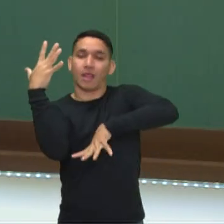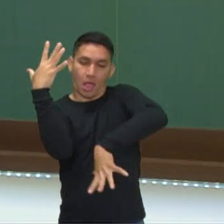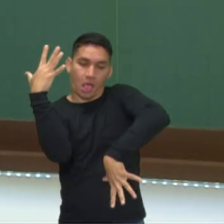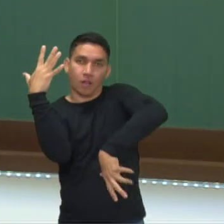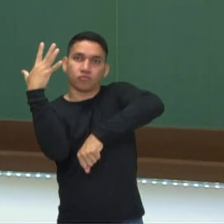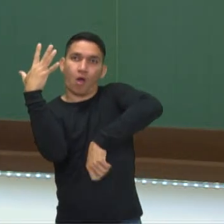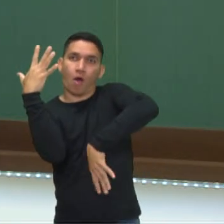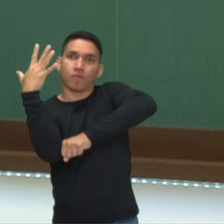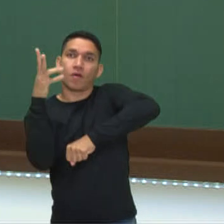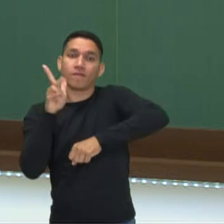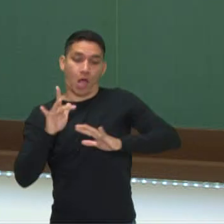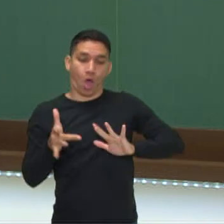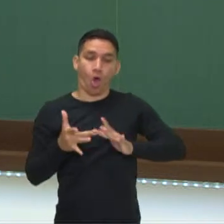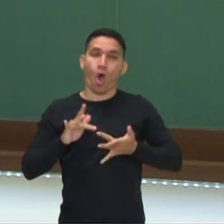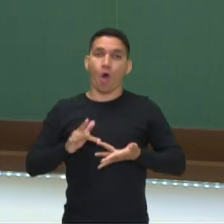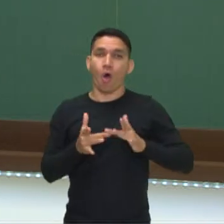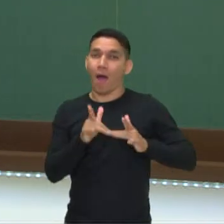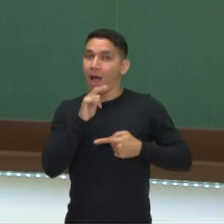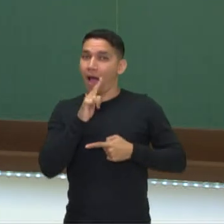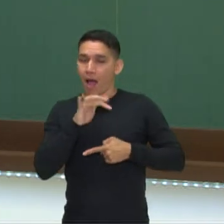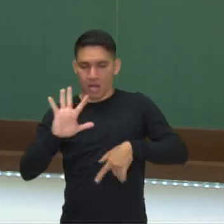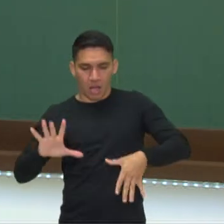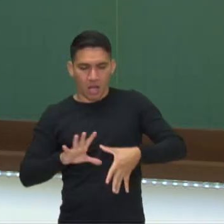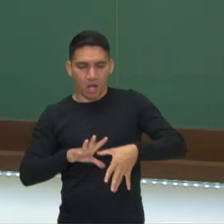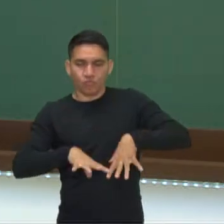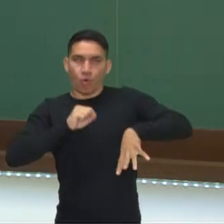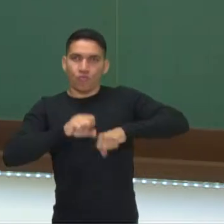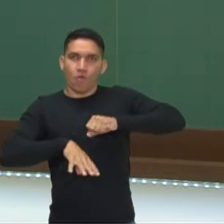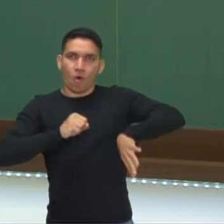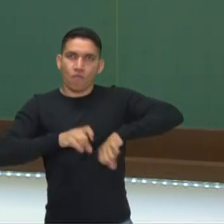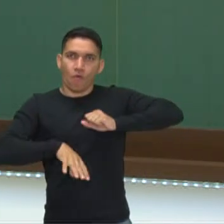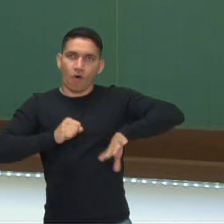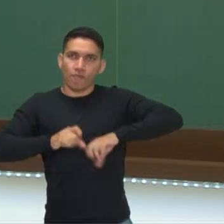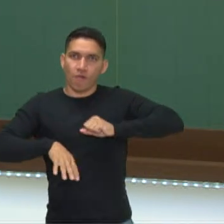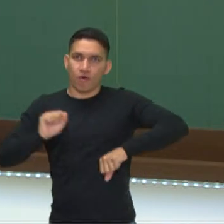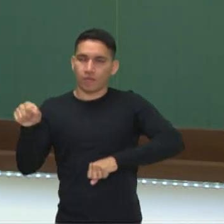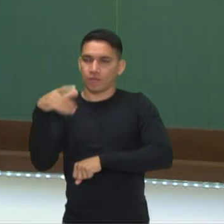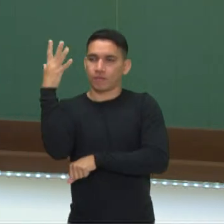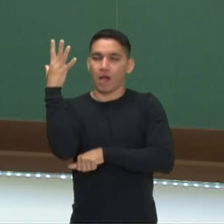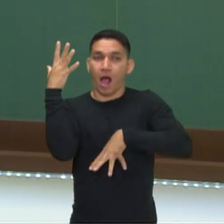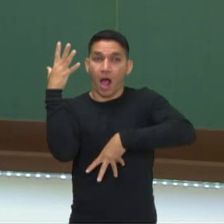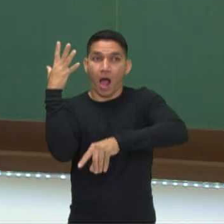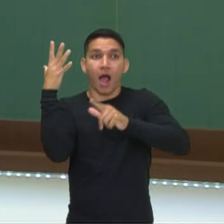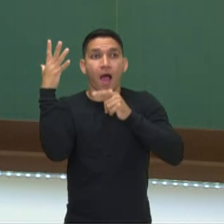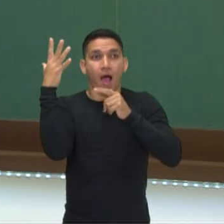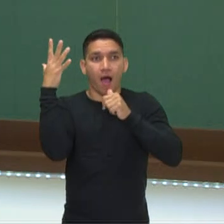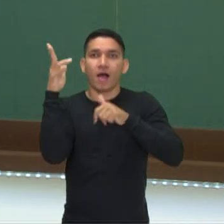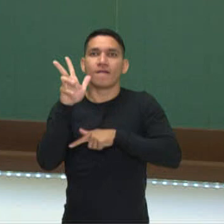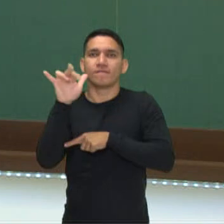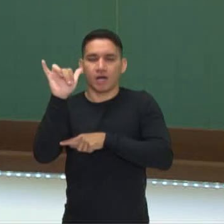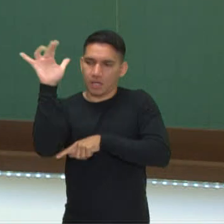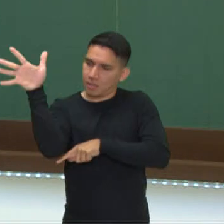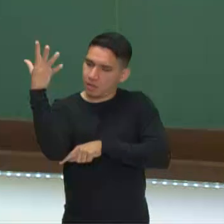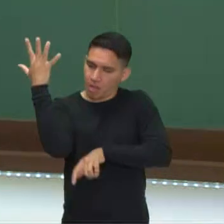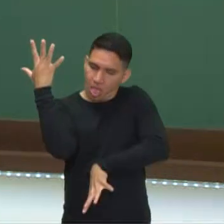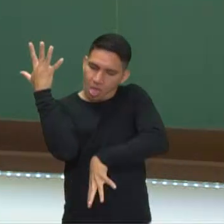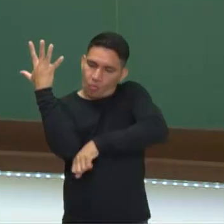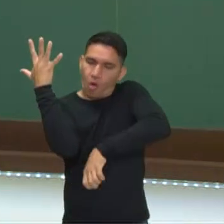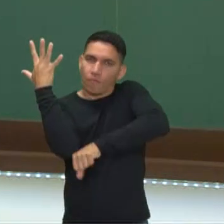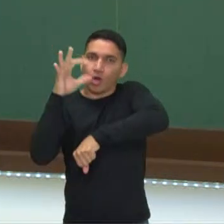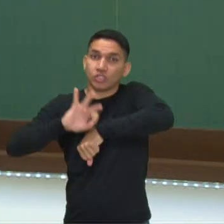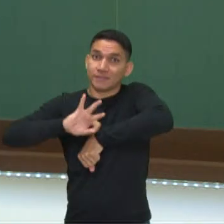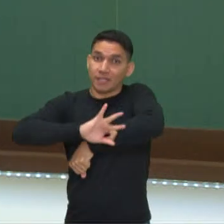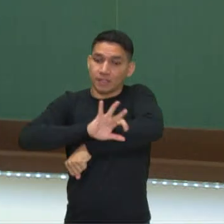aumentar a área de contato de absorção dessa água. Essa água no solo que vocês estão vendo ali vai ser absorvida pelas